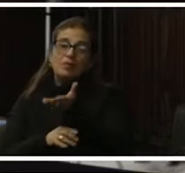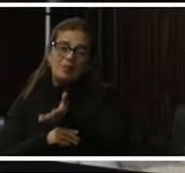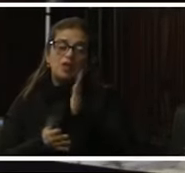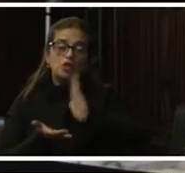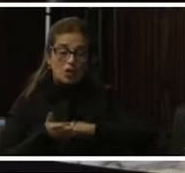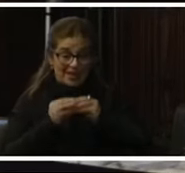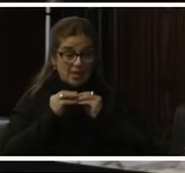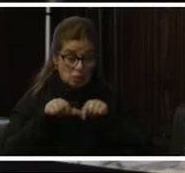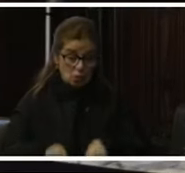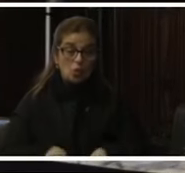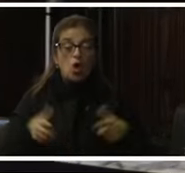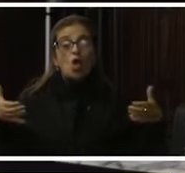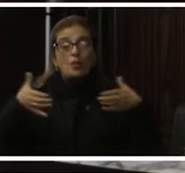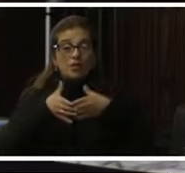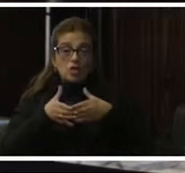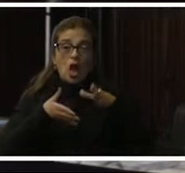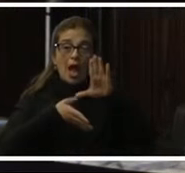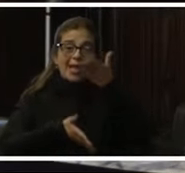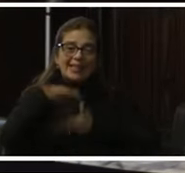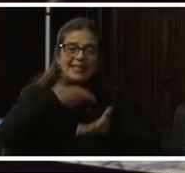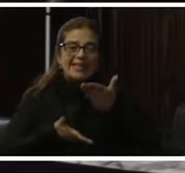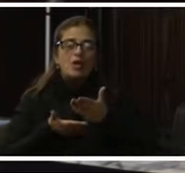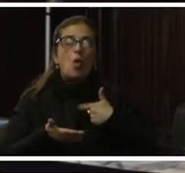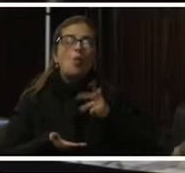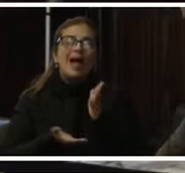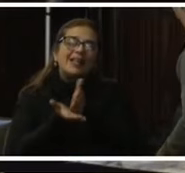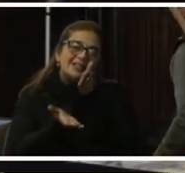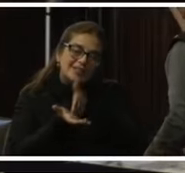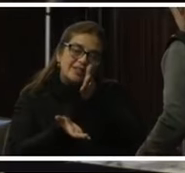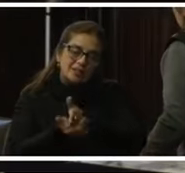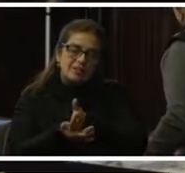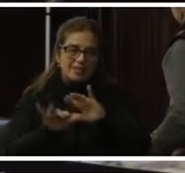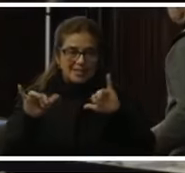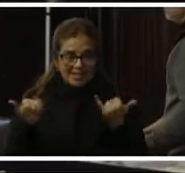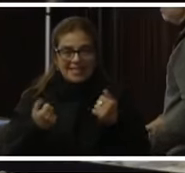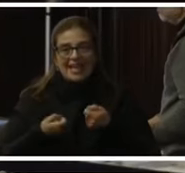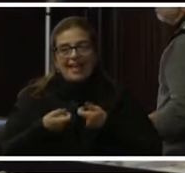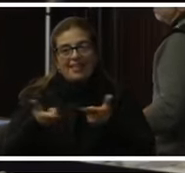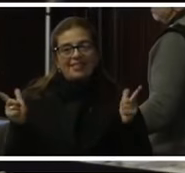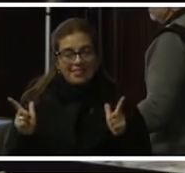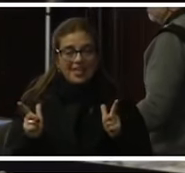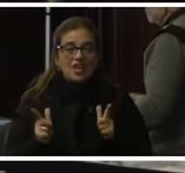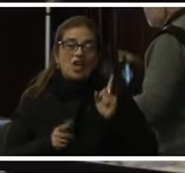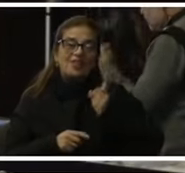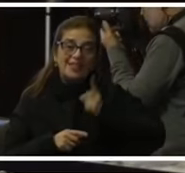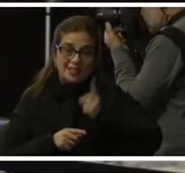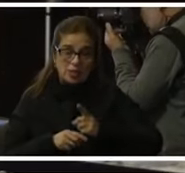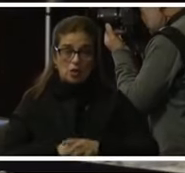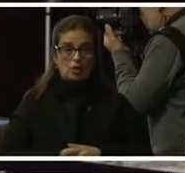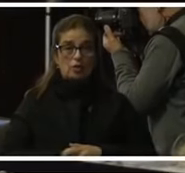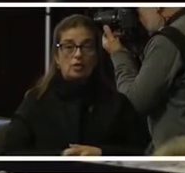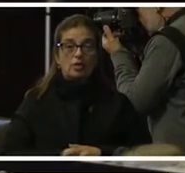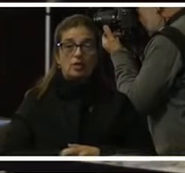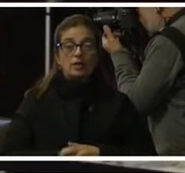a comissão ea corte interamericana de direitos humanos já proferiram decisões nesse sentido de que a